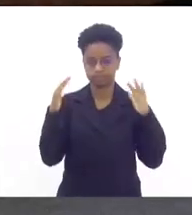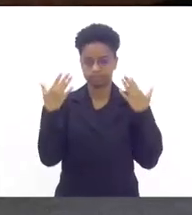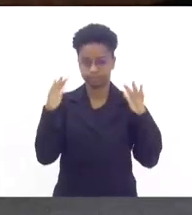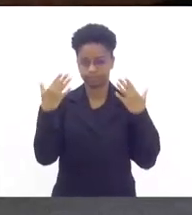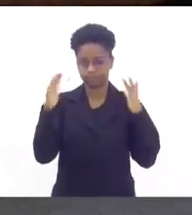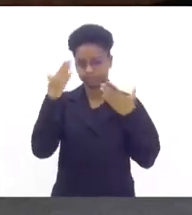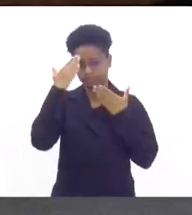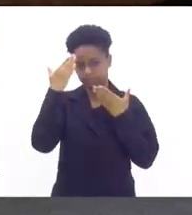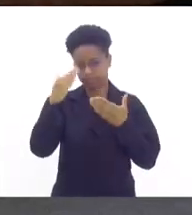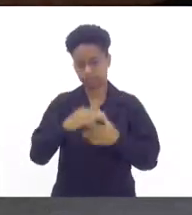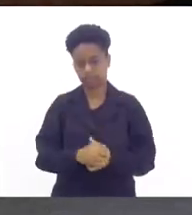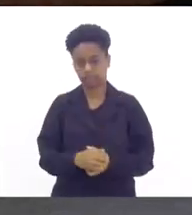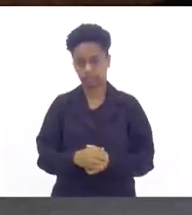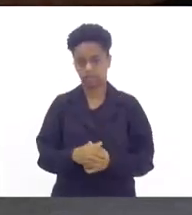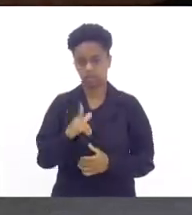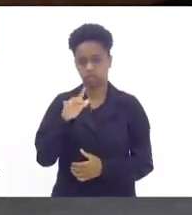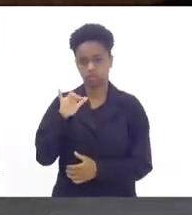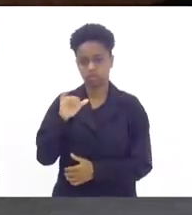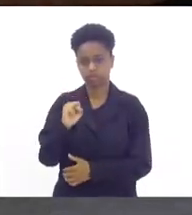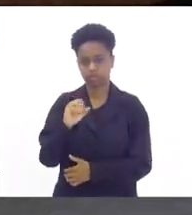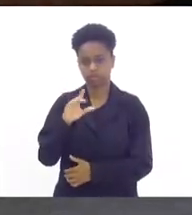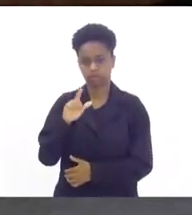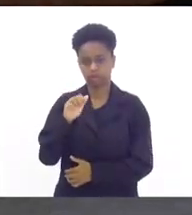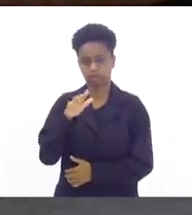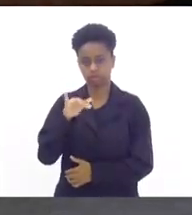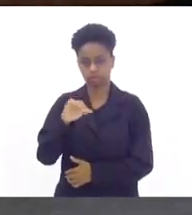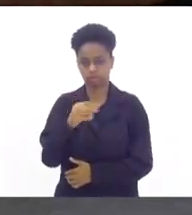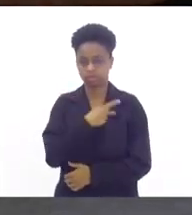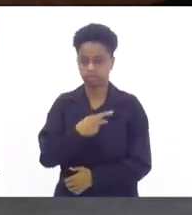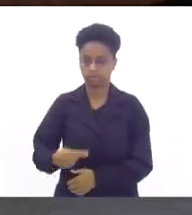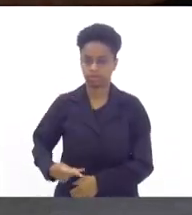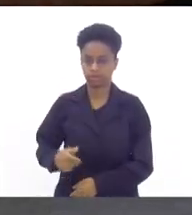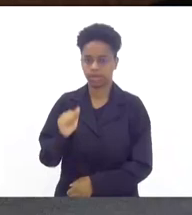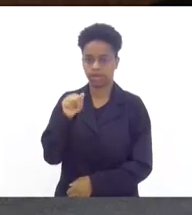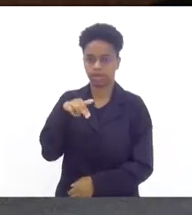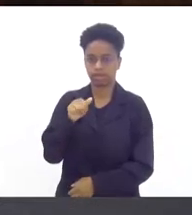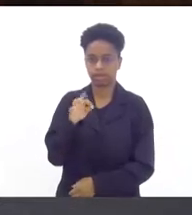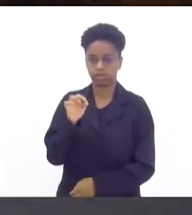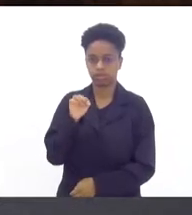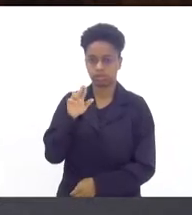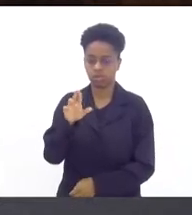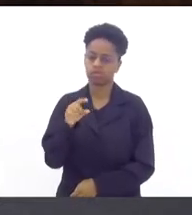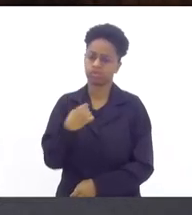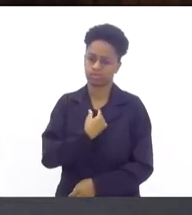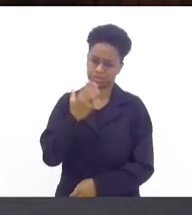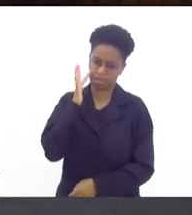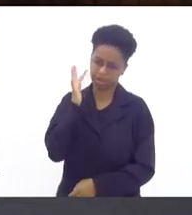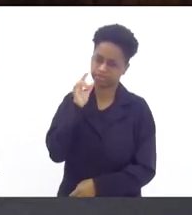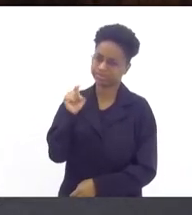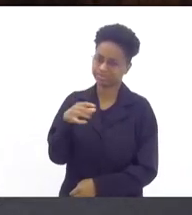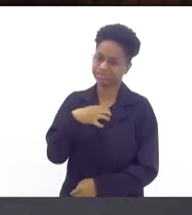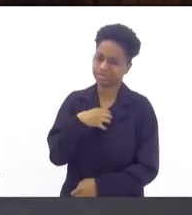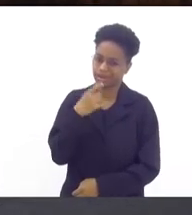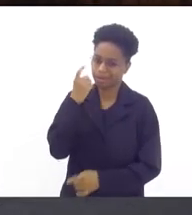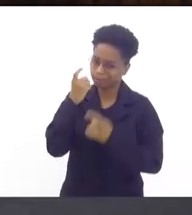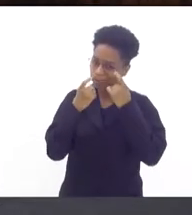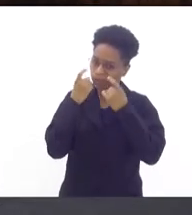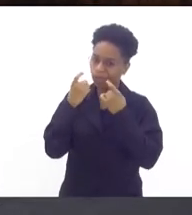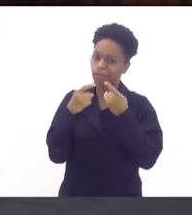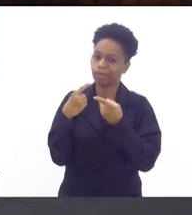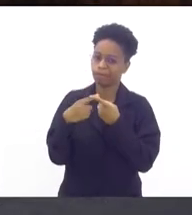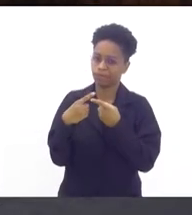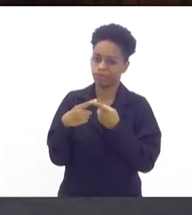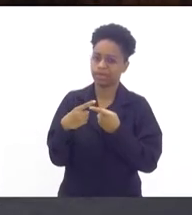Obrigado Luiz Cláudio presidente da anatorkia imaginamos as suas preocupações que deve sobrar para